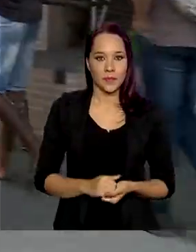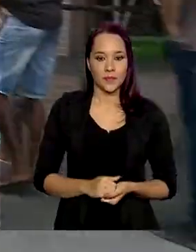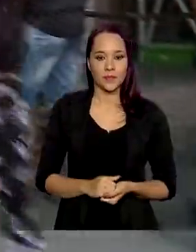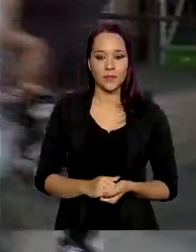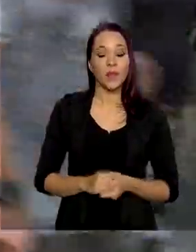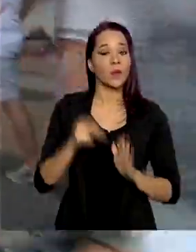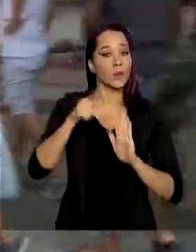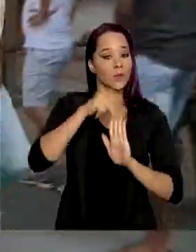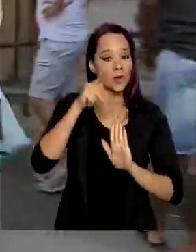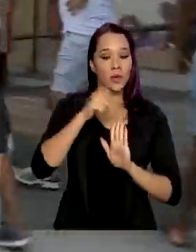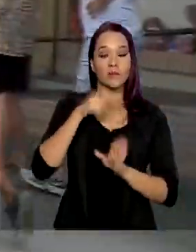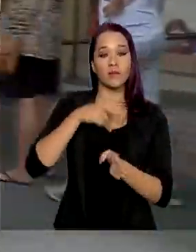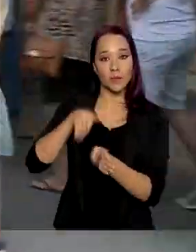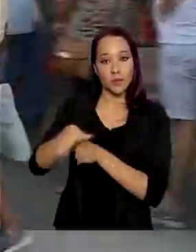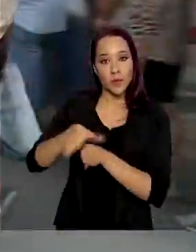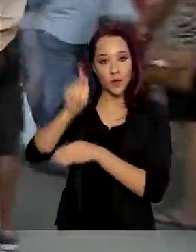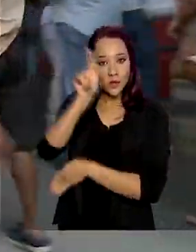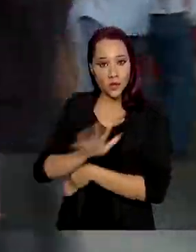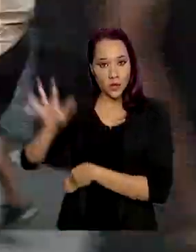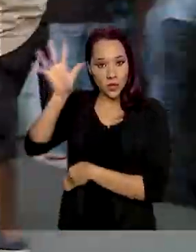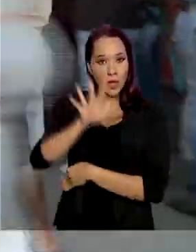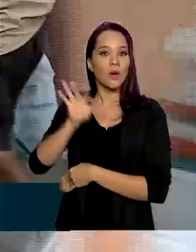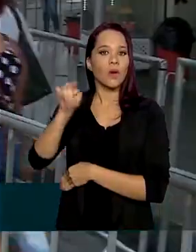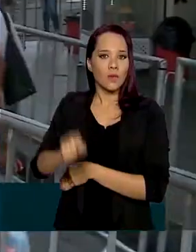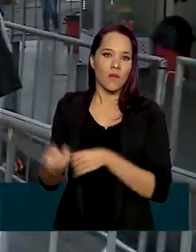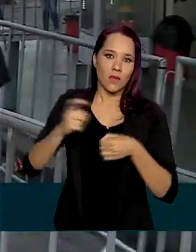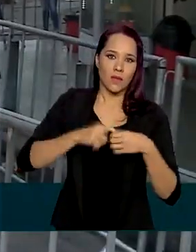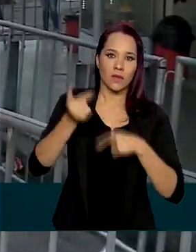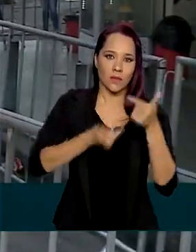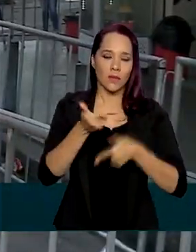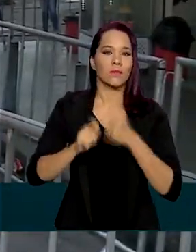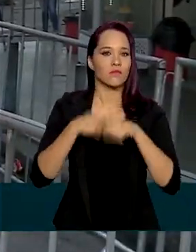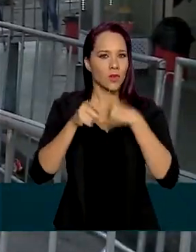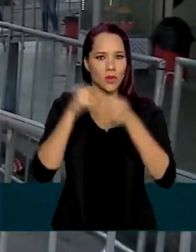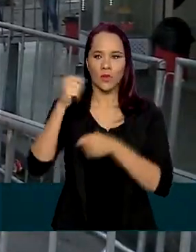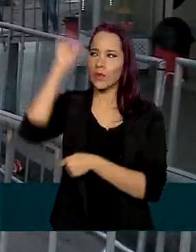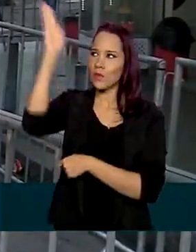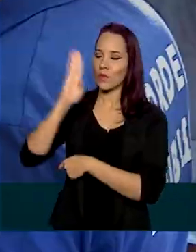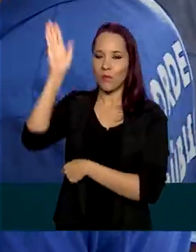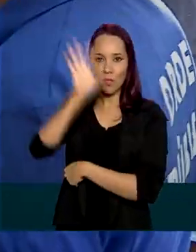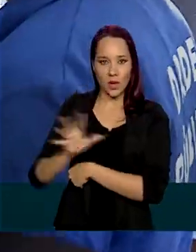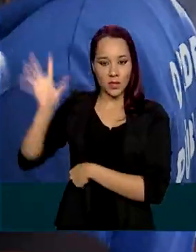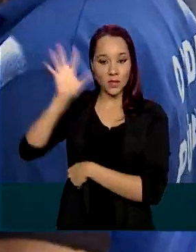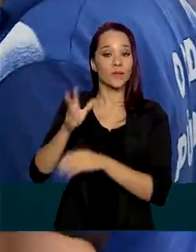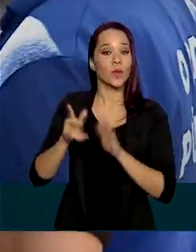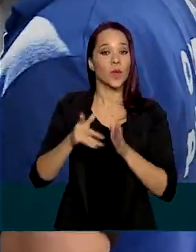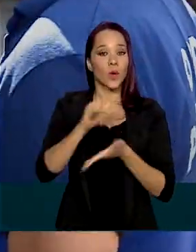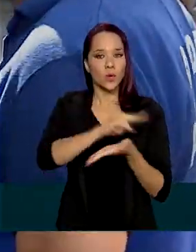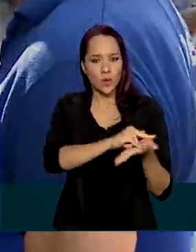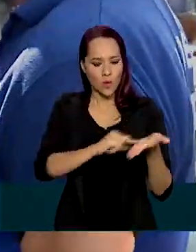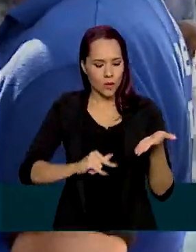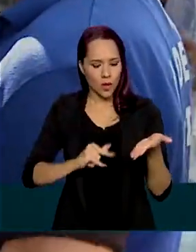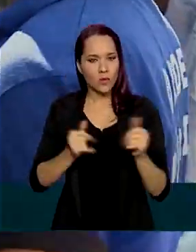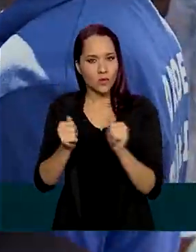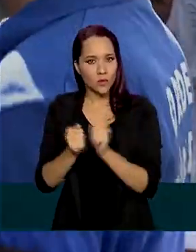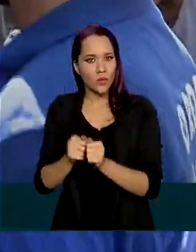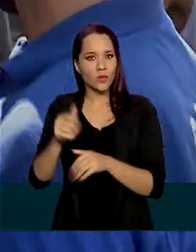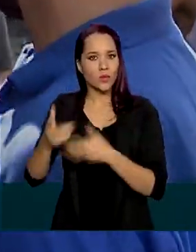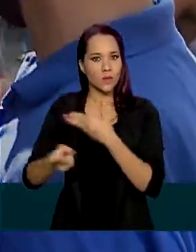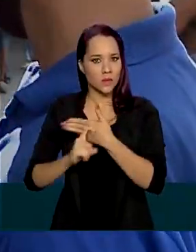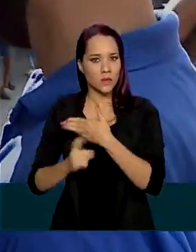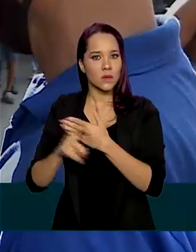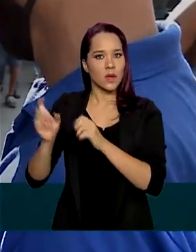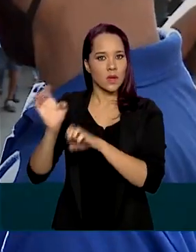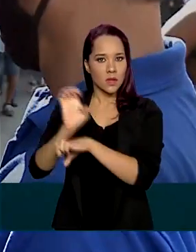A portaria traz orientações gerais para avalizar a retomada de atividades econômicas em todo o país. O documento foi construído em parceria com os secretários